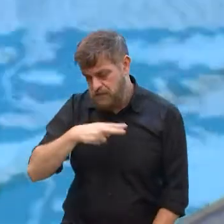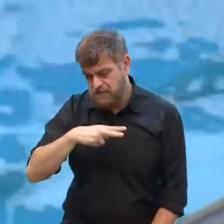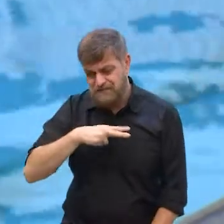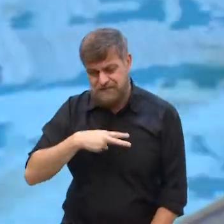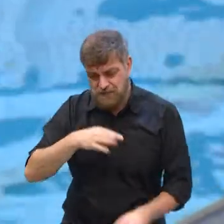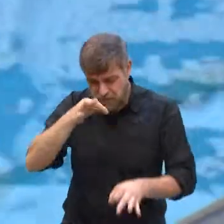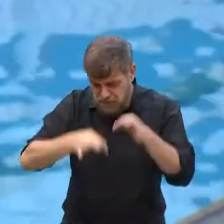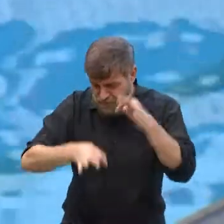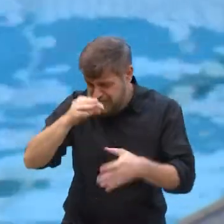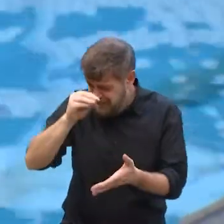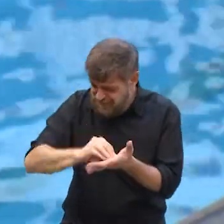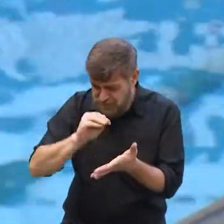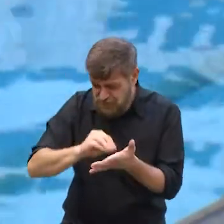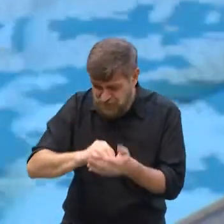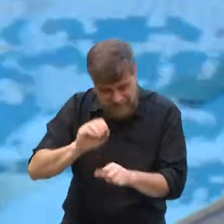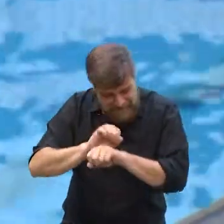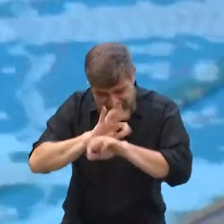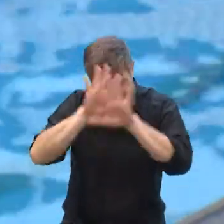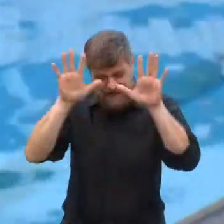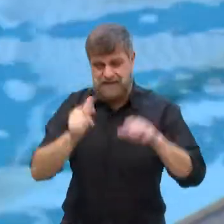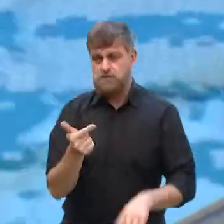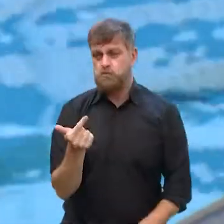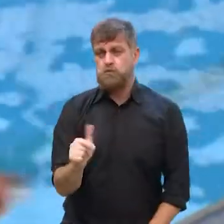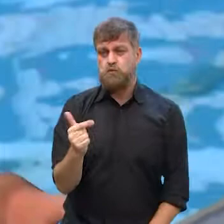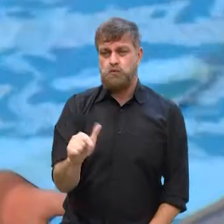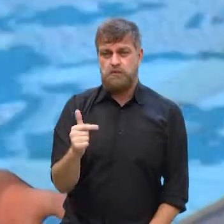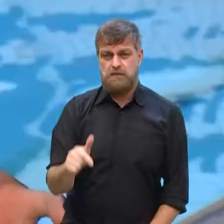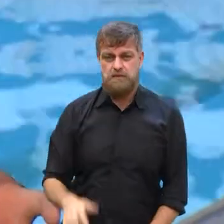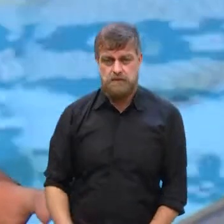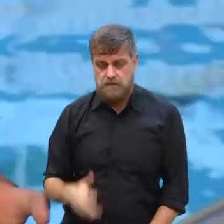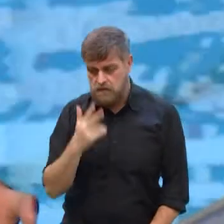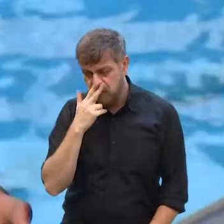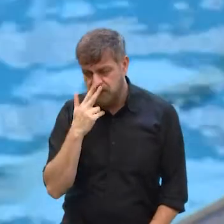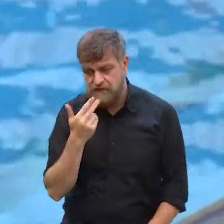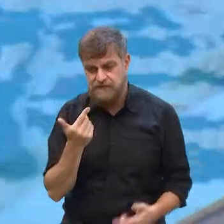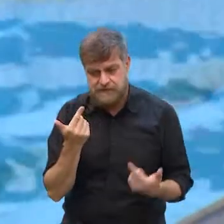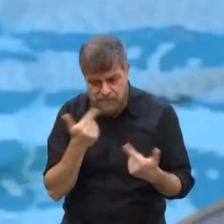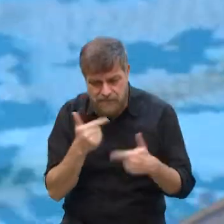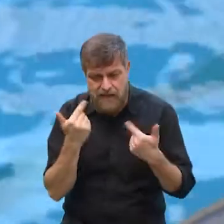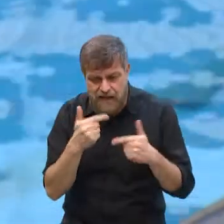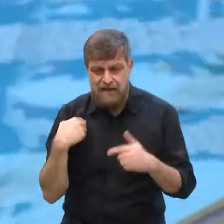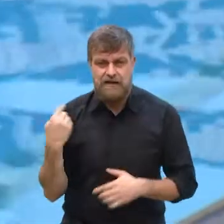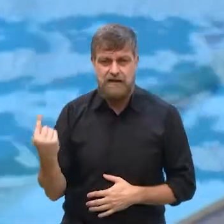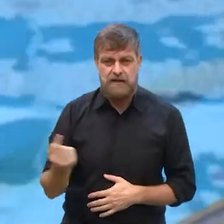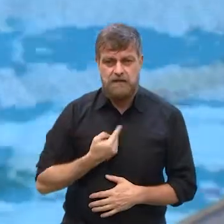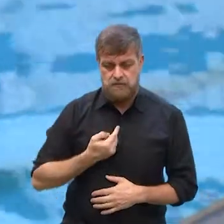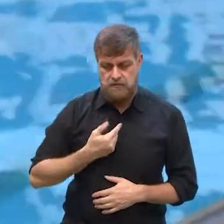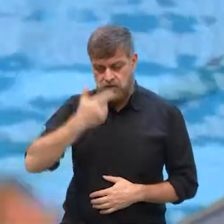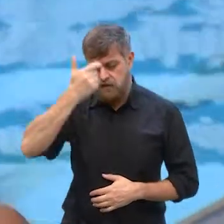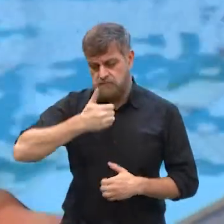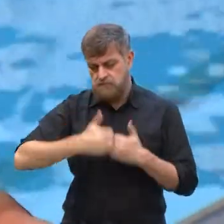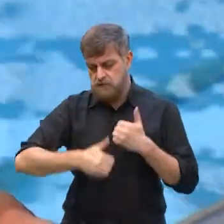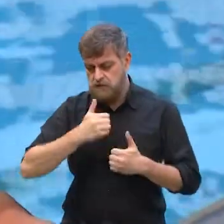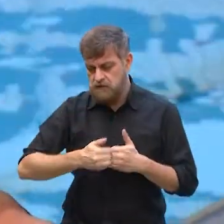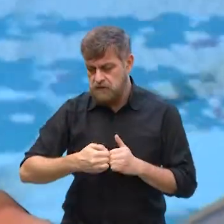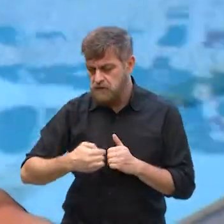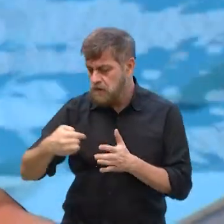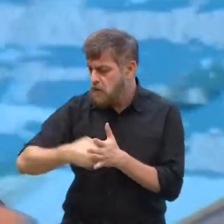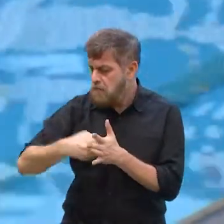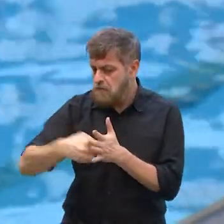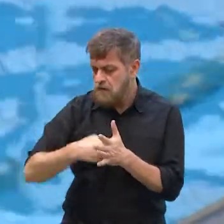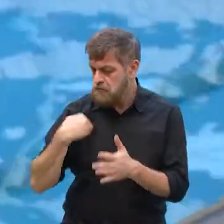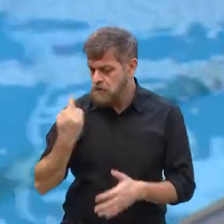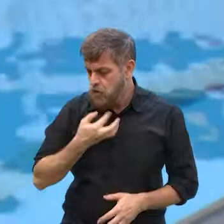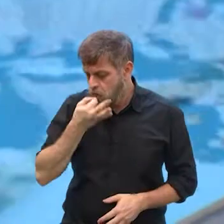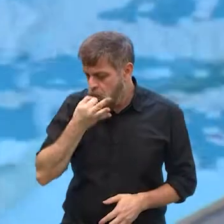maneira justa e clara. Então, assim, é engraçado a gente pensar, nós atletas não fomos consultados em nenhum